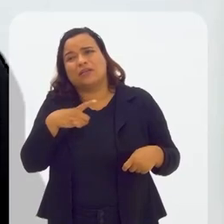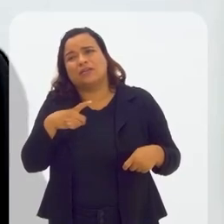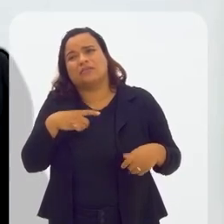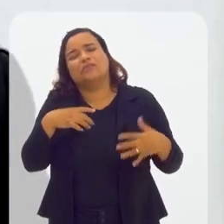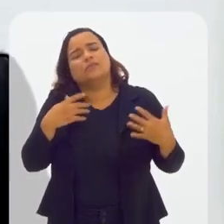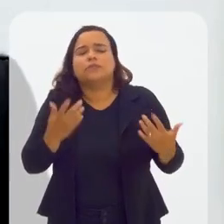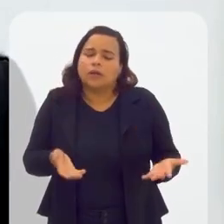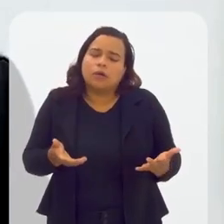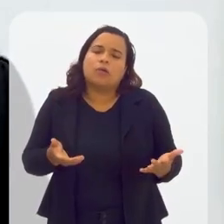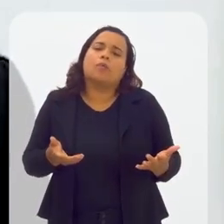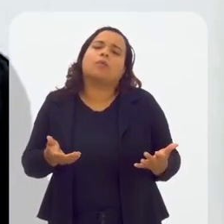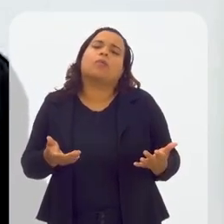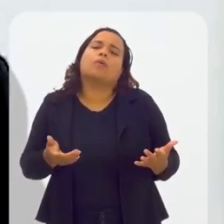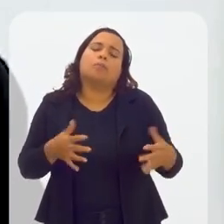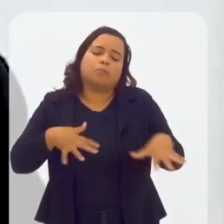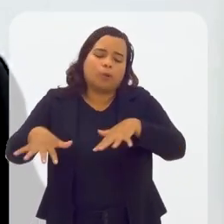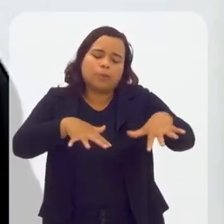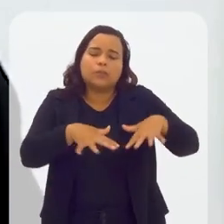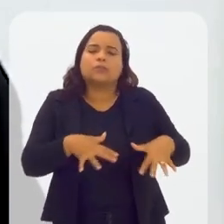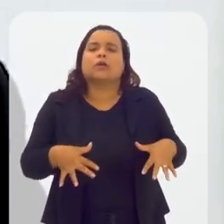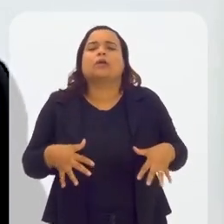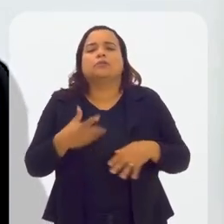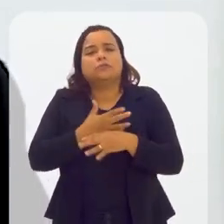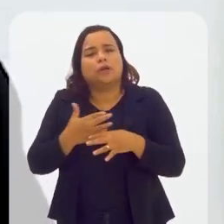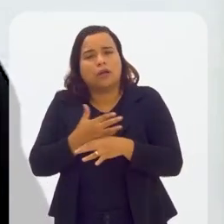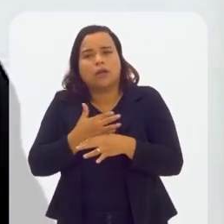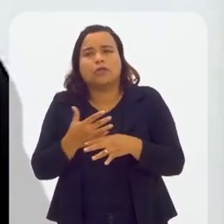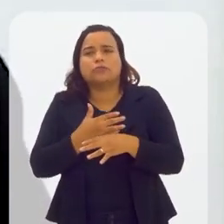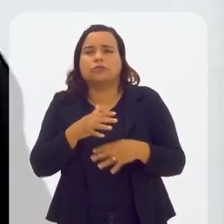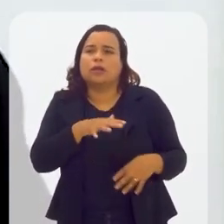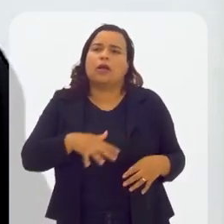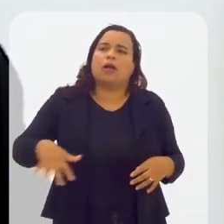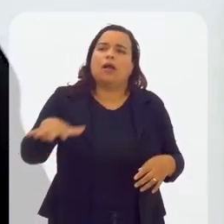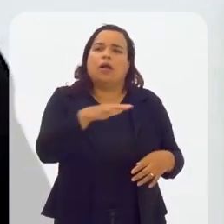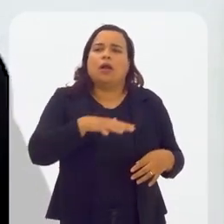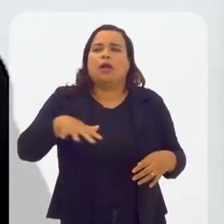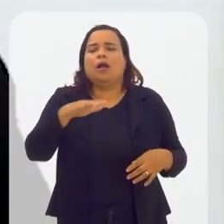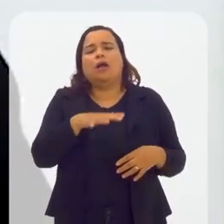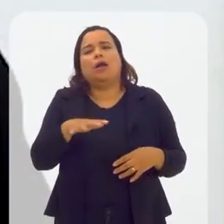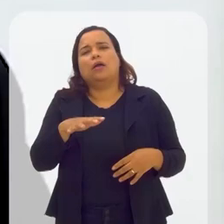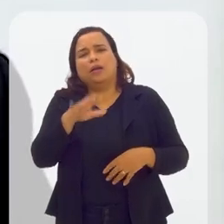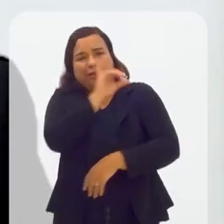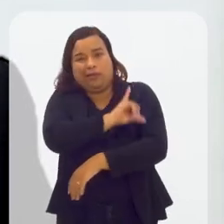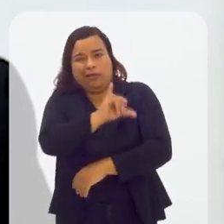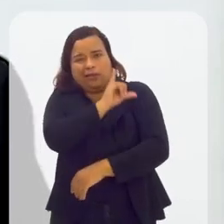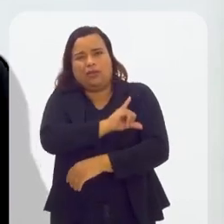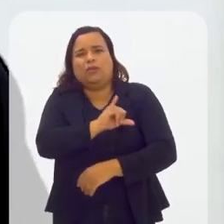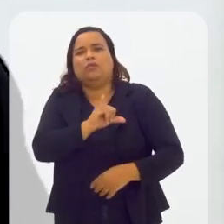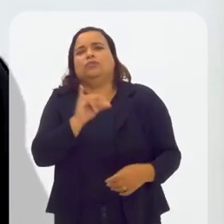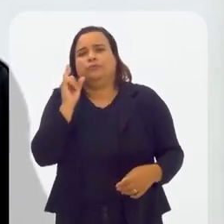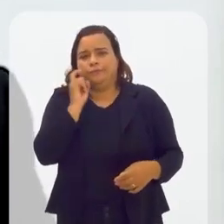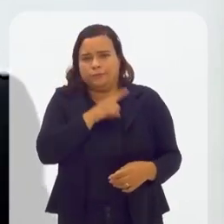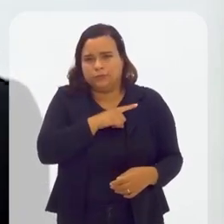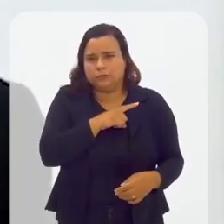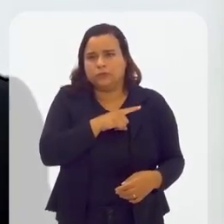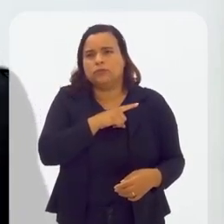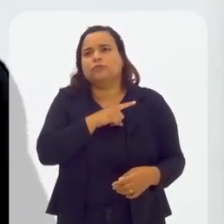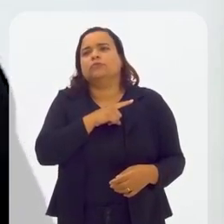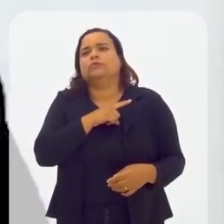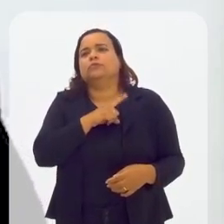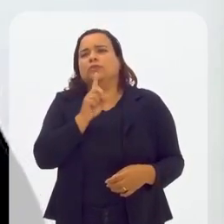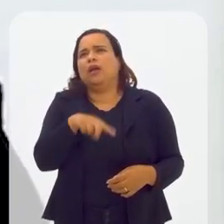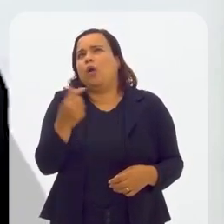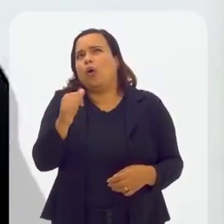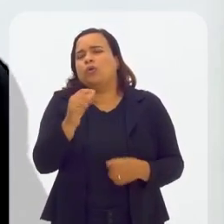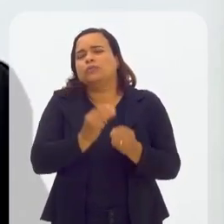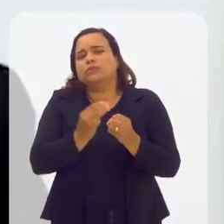certo? Então, a situação da mobilidade urbana na área do Grande Rio, como um todo, isso é o Rio de Janeiro,